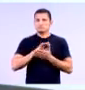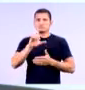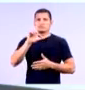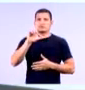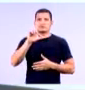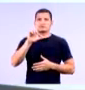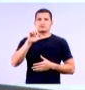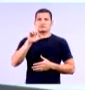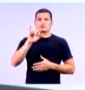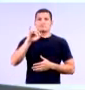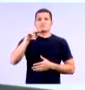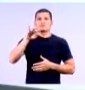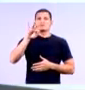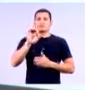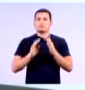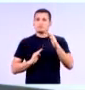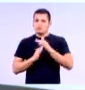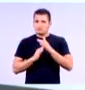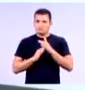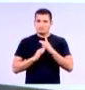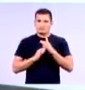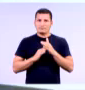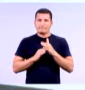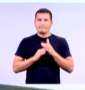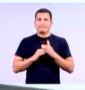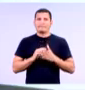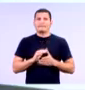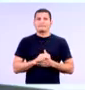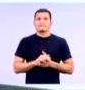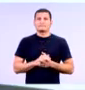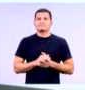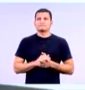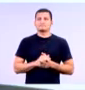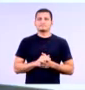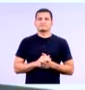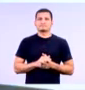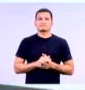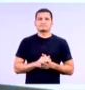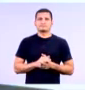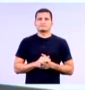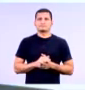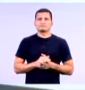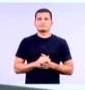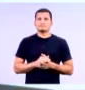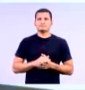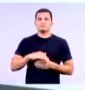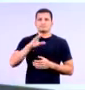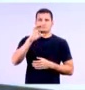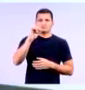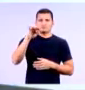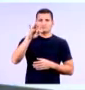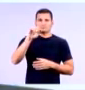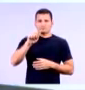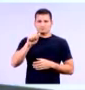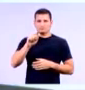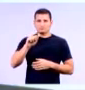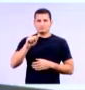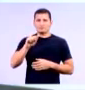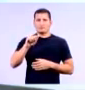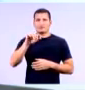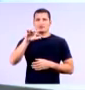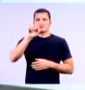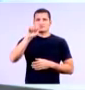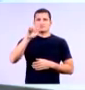implementar uma conta corrente cuja característica seria o limite dela, mas não foi definido. Então, uma conta corrente com saldo negativo não